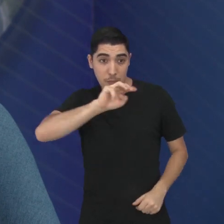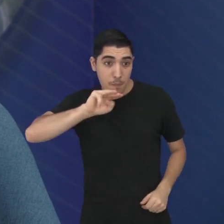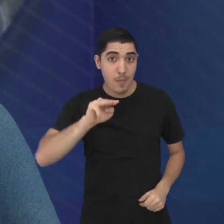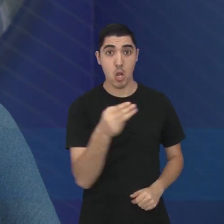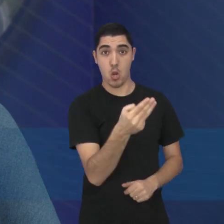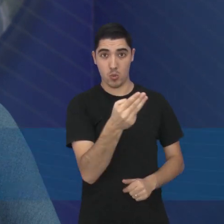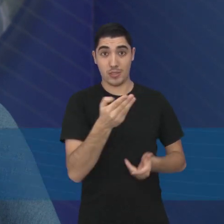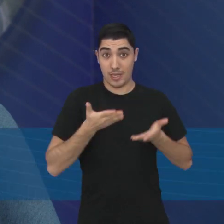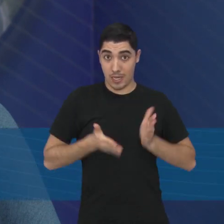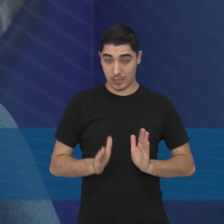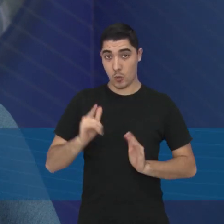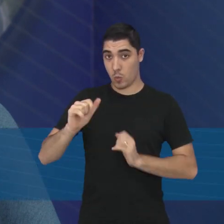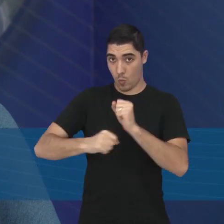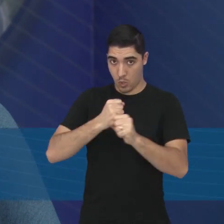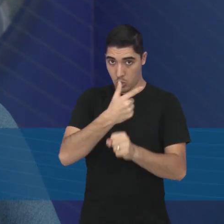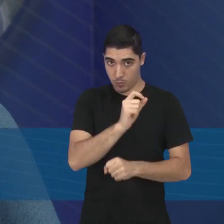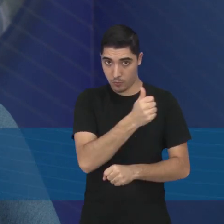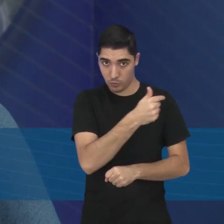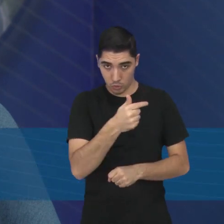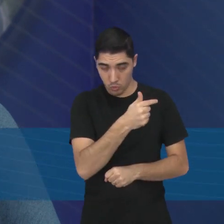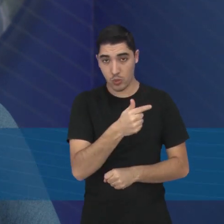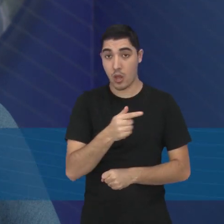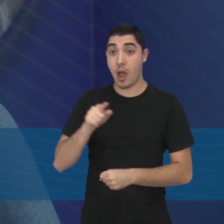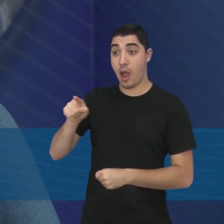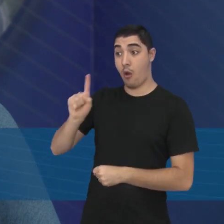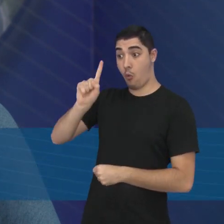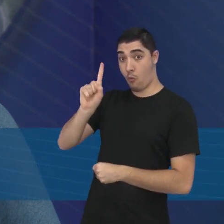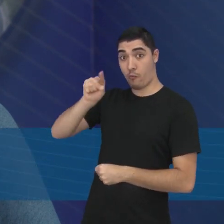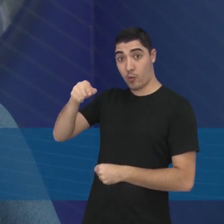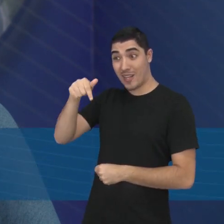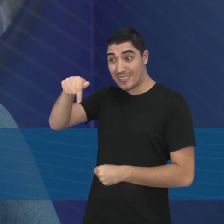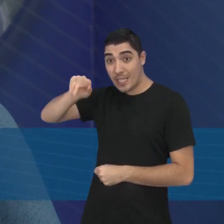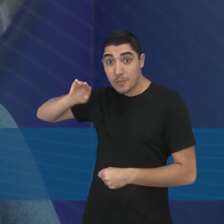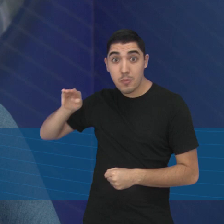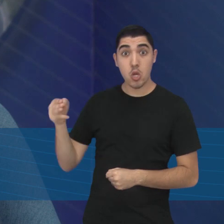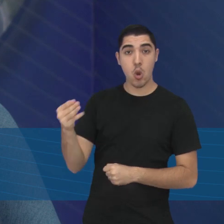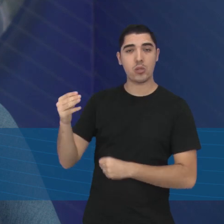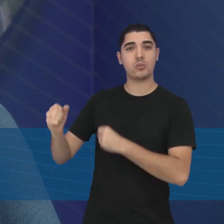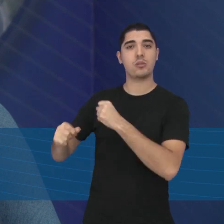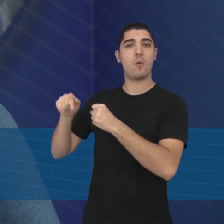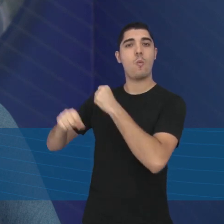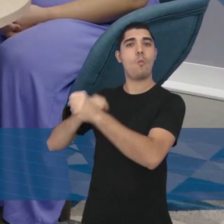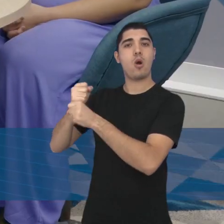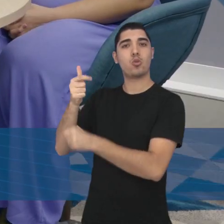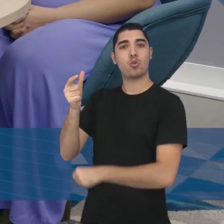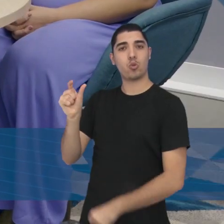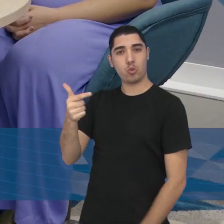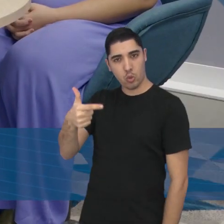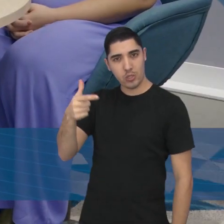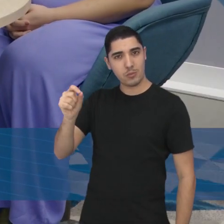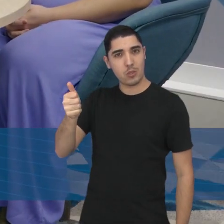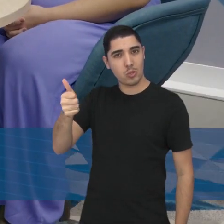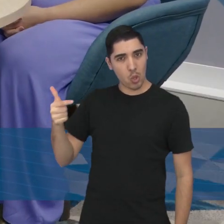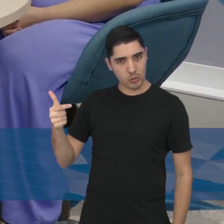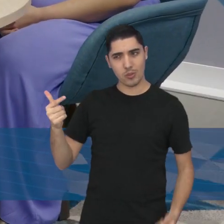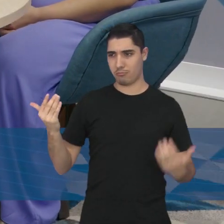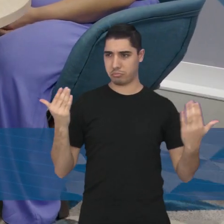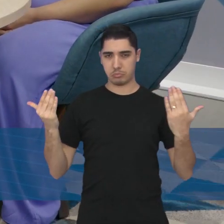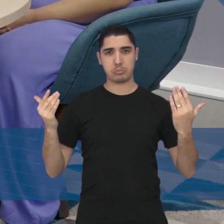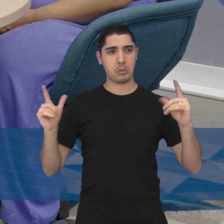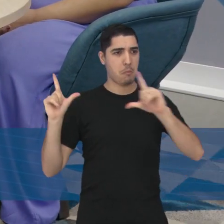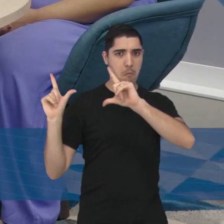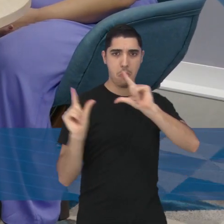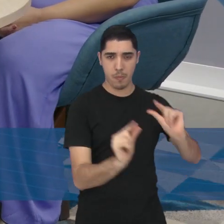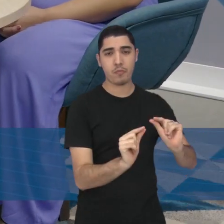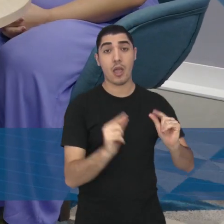1.500.000 nascimentos em 2022 contra 1.700.000 em 2012. No Diálogos da Cidade de hoje